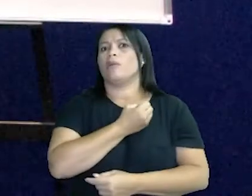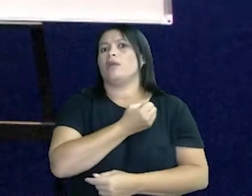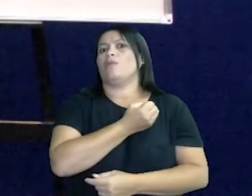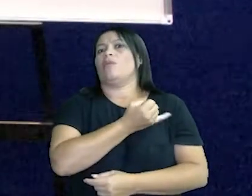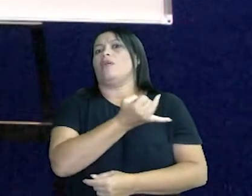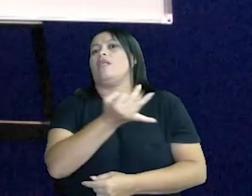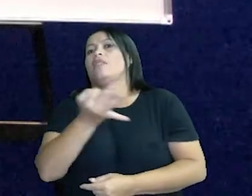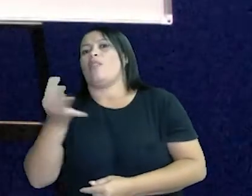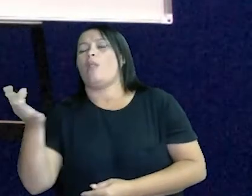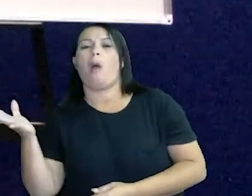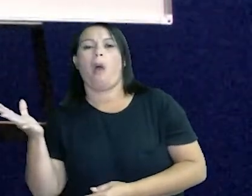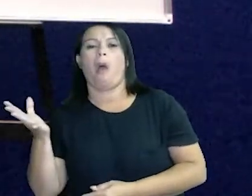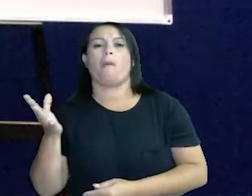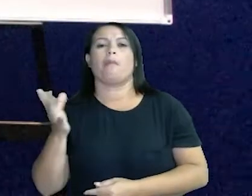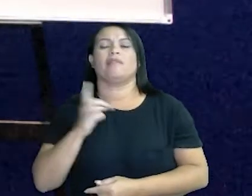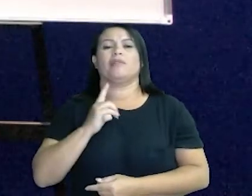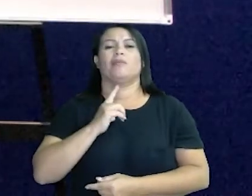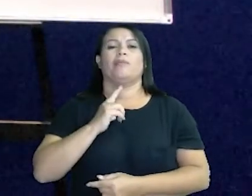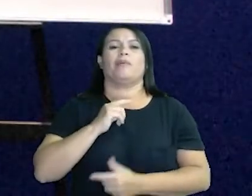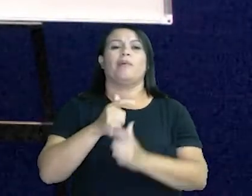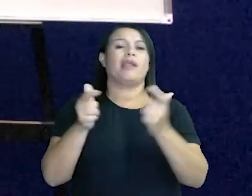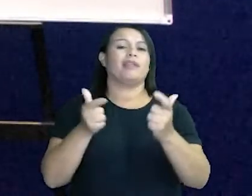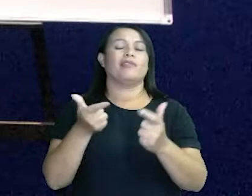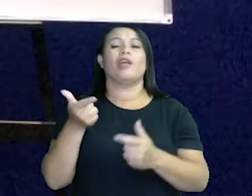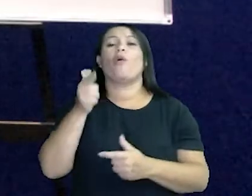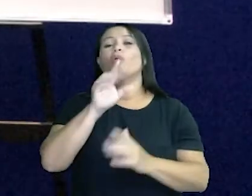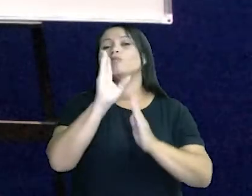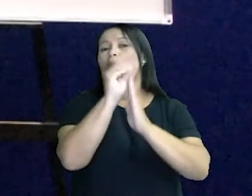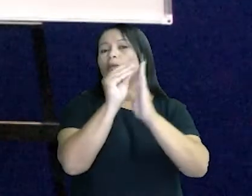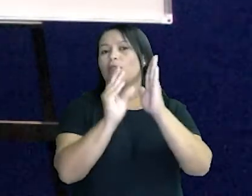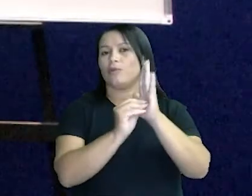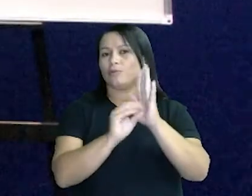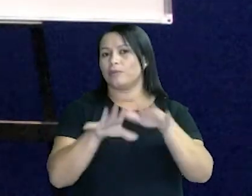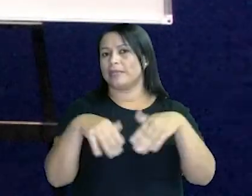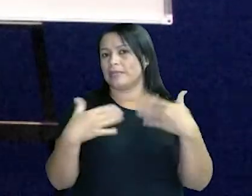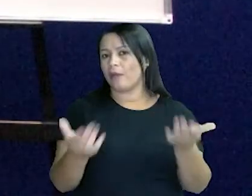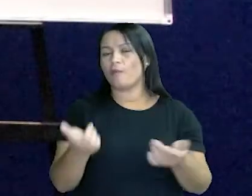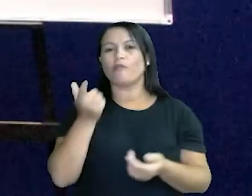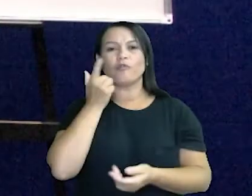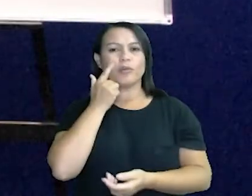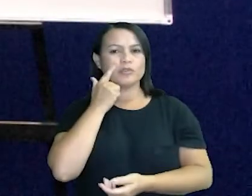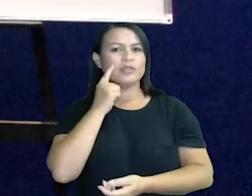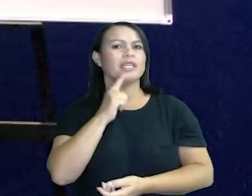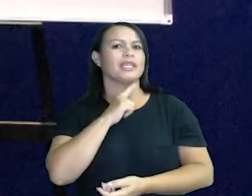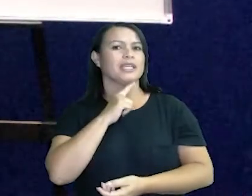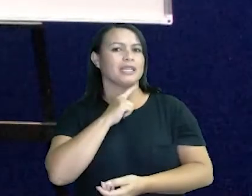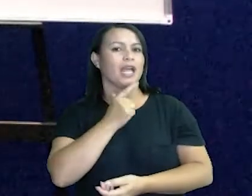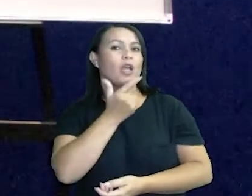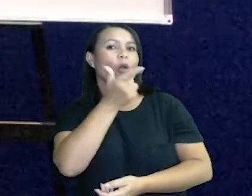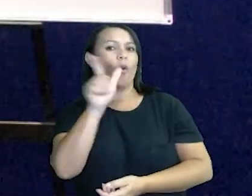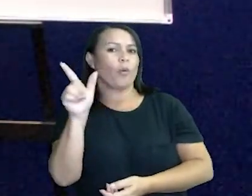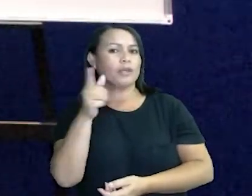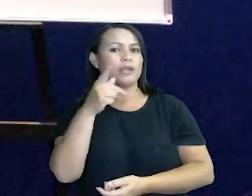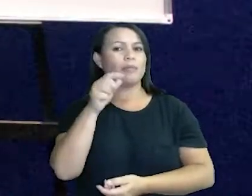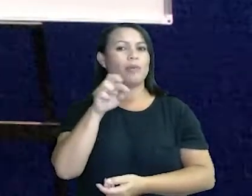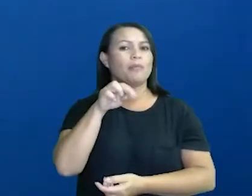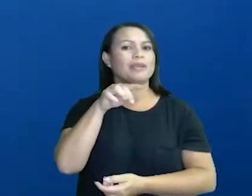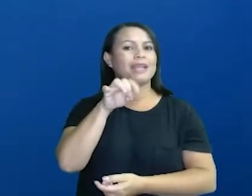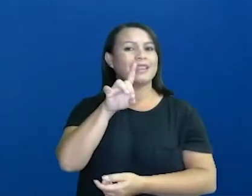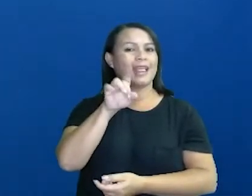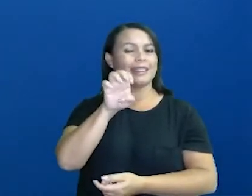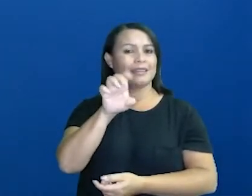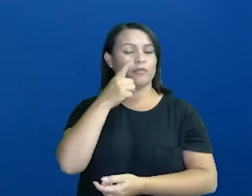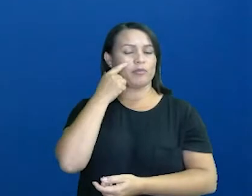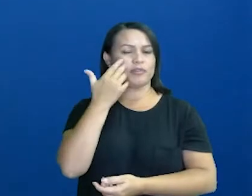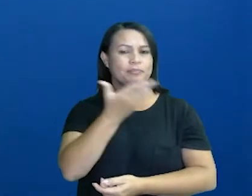grande aí eu vou ter que entrar em outro conteúdo Tá certo então vamos lá porque ainda tem outra para pegar vamos lá